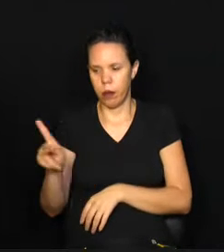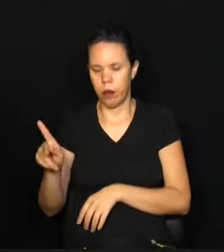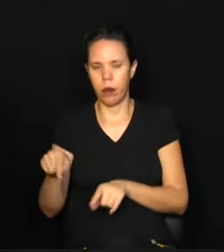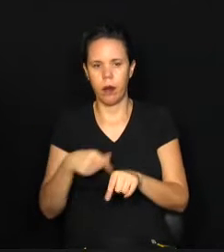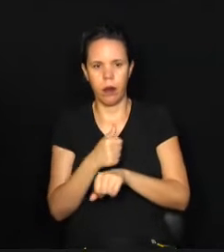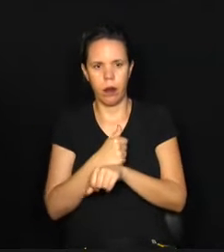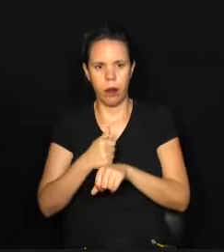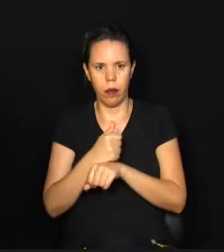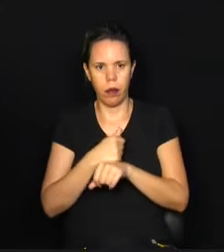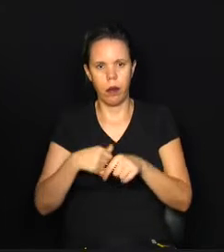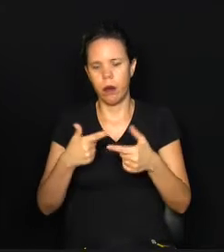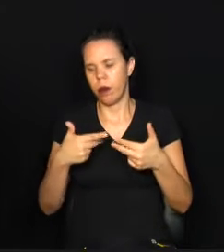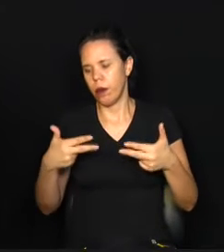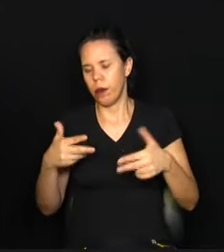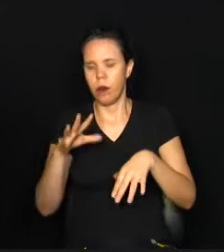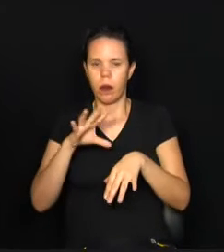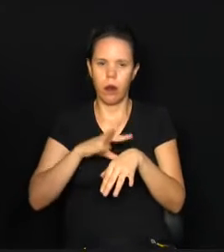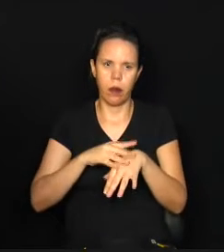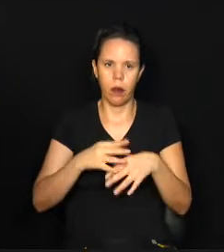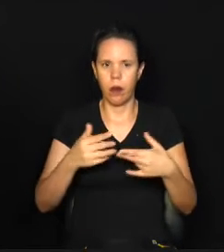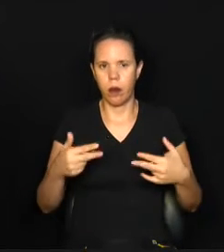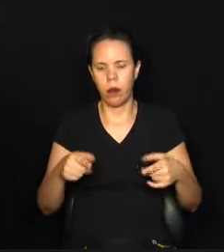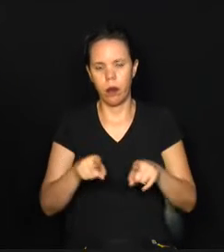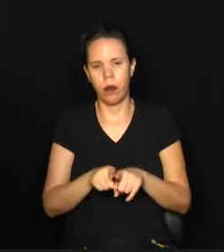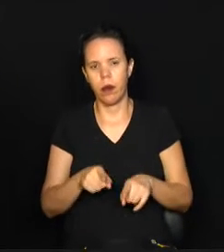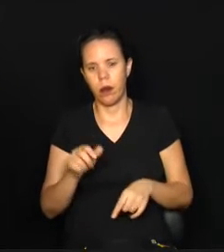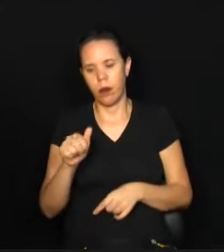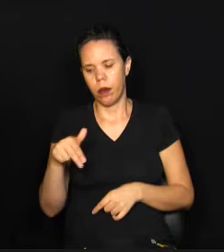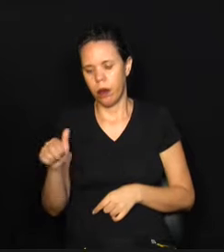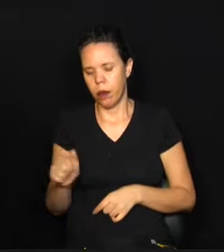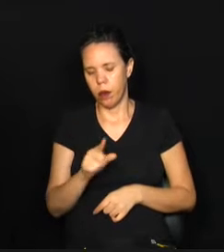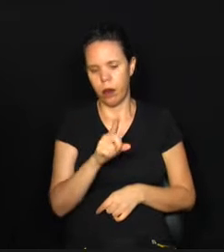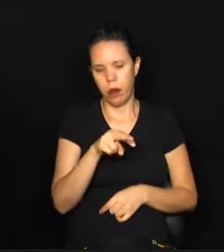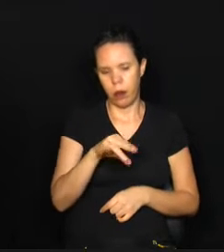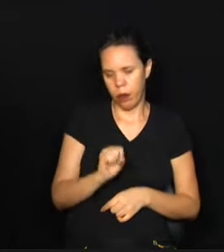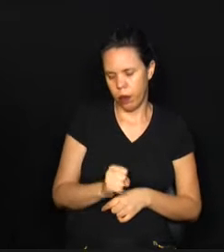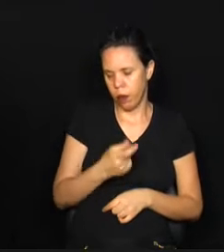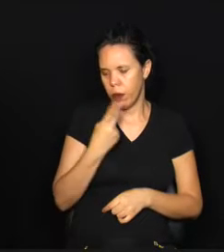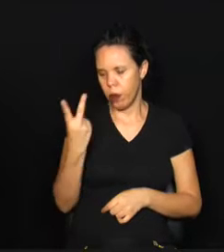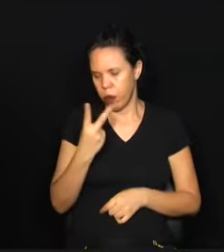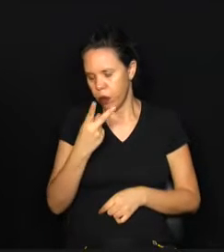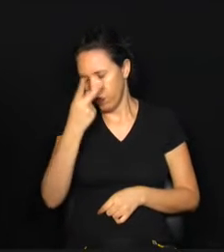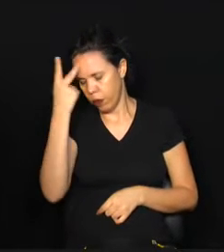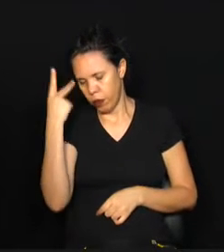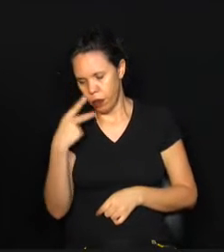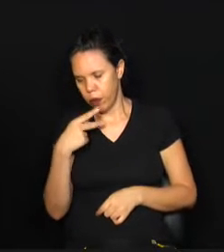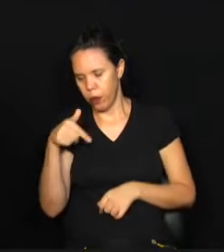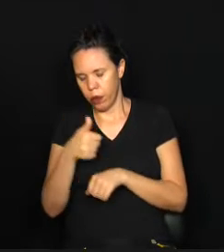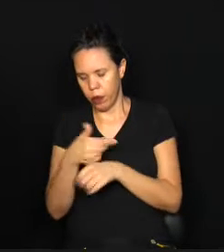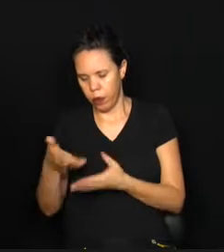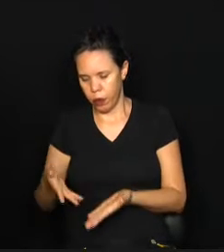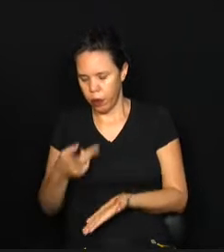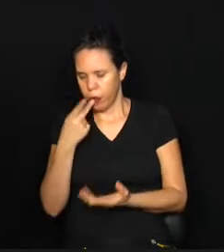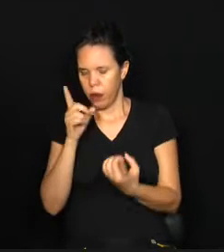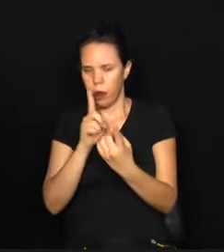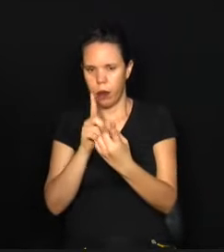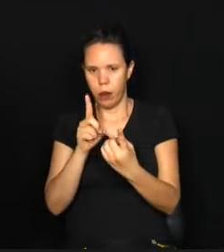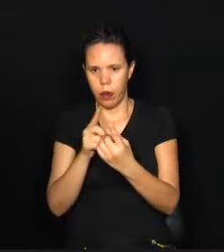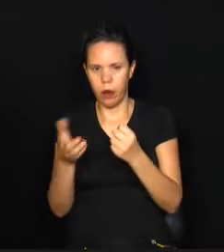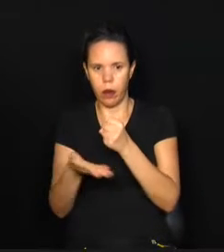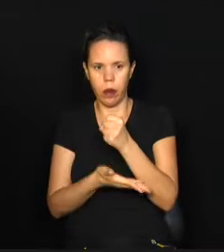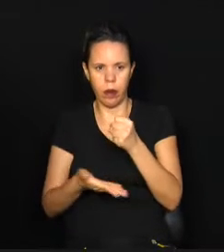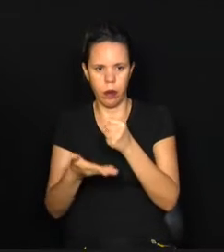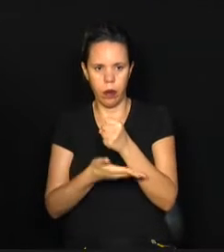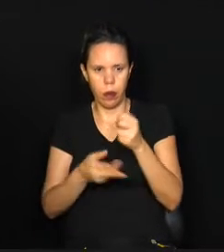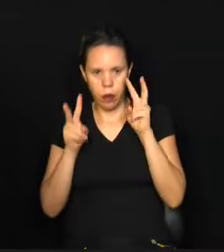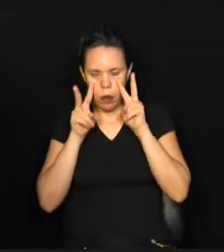de traumatismo, e essa parte que a Ana e o Denis falaram, né, que nós somos os atendimentos primários da